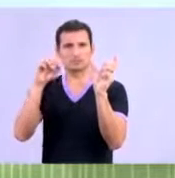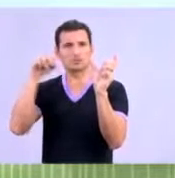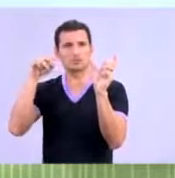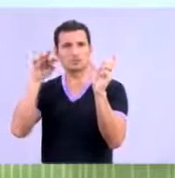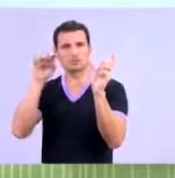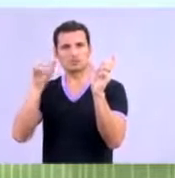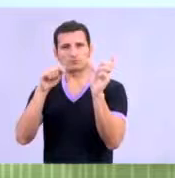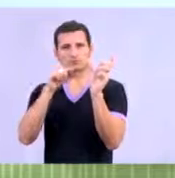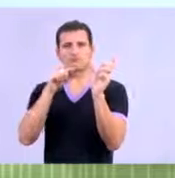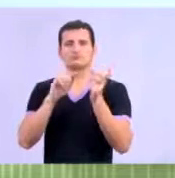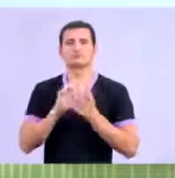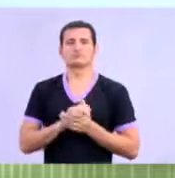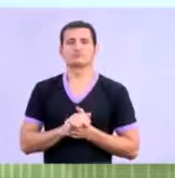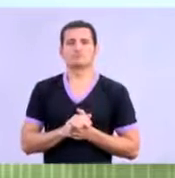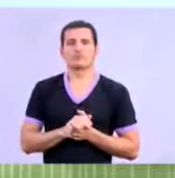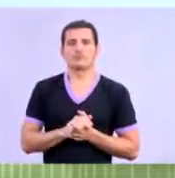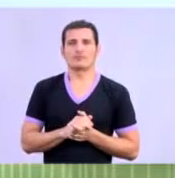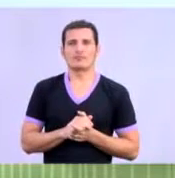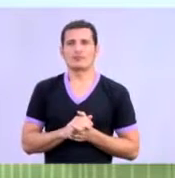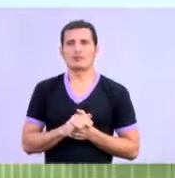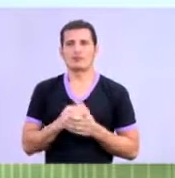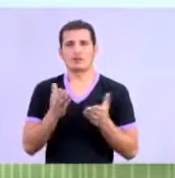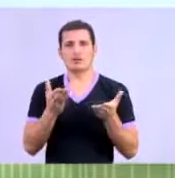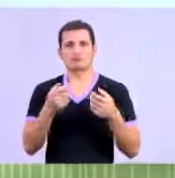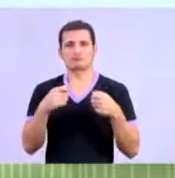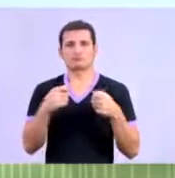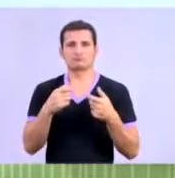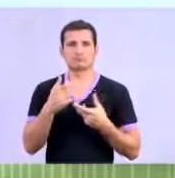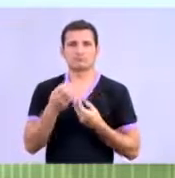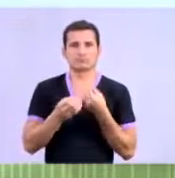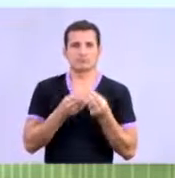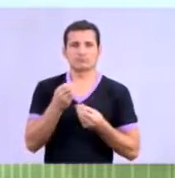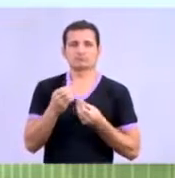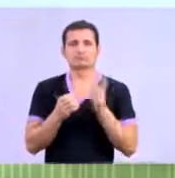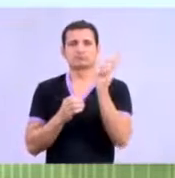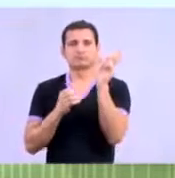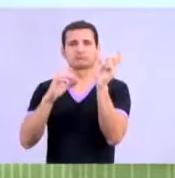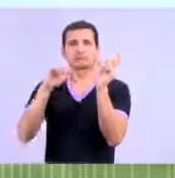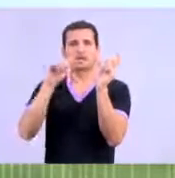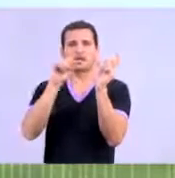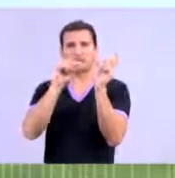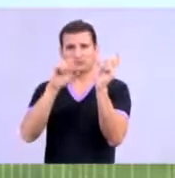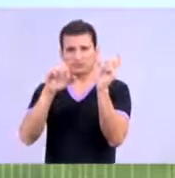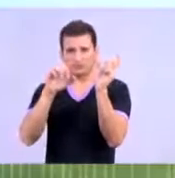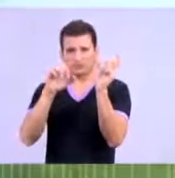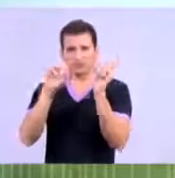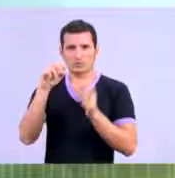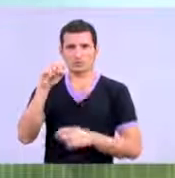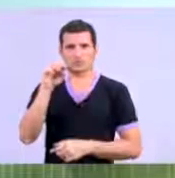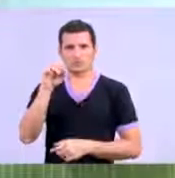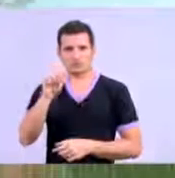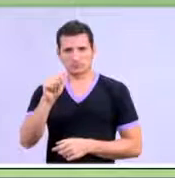de definir as características da classe conta corrente, eu preciso definir o comportamento da classe conta corrente.